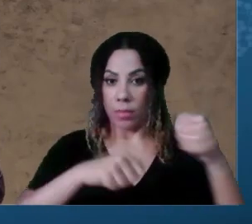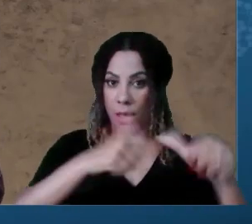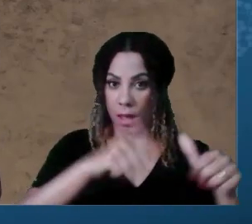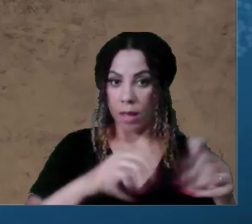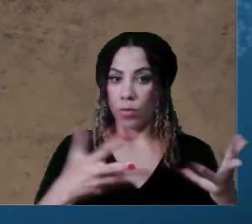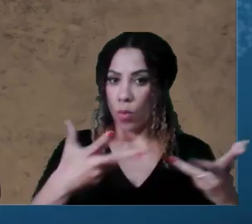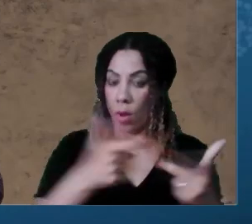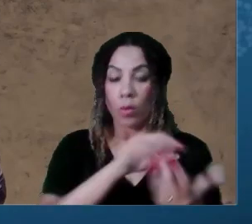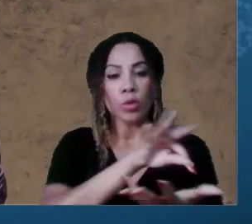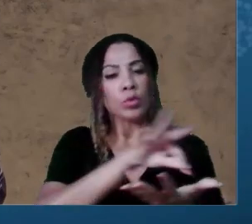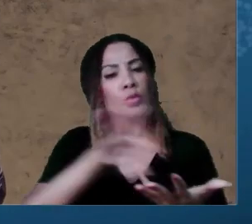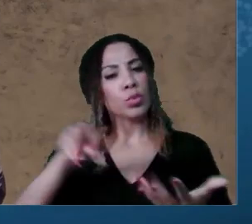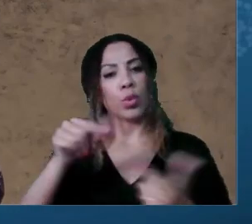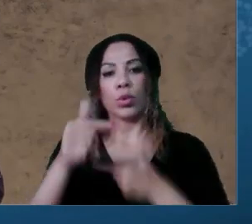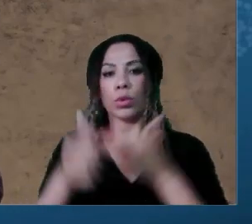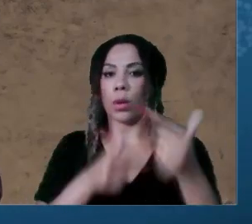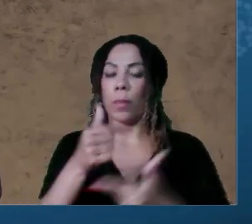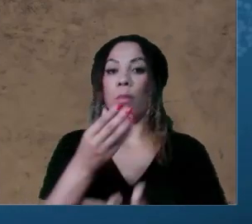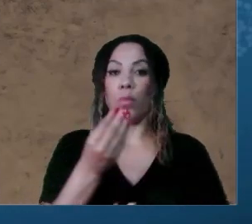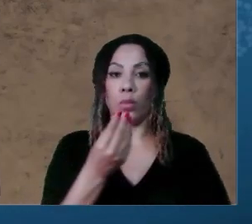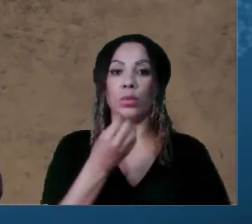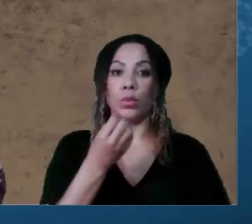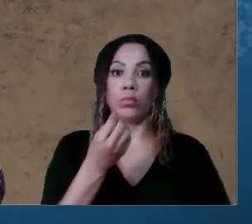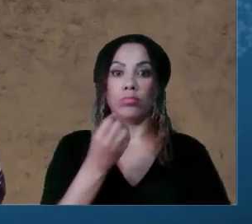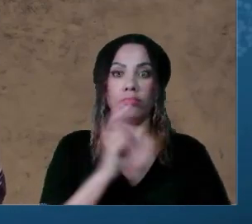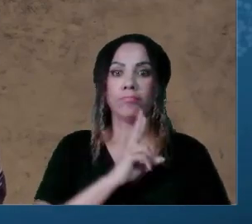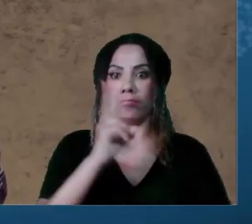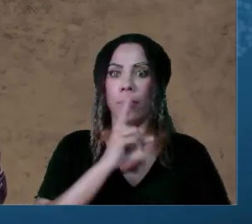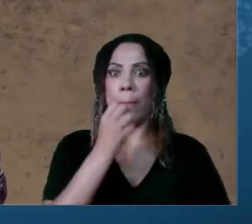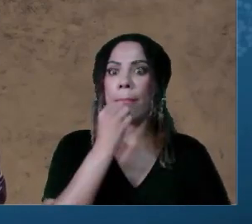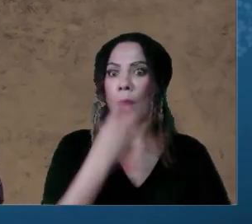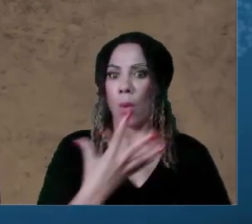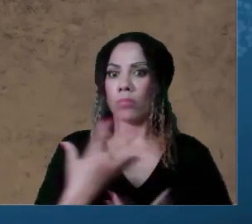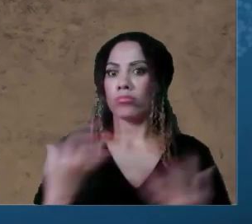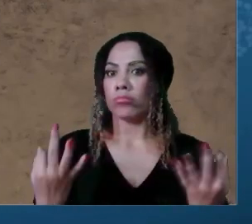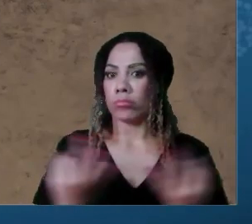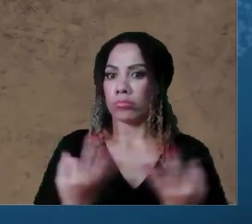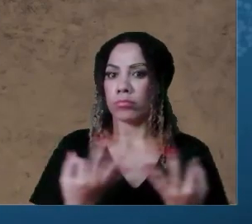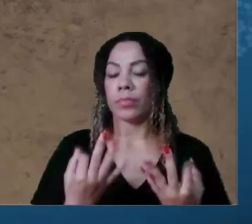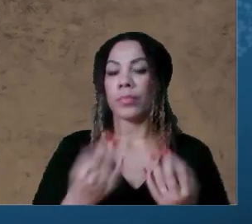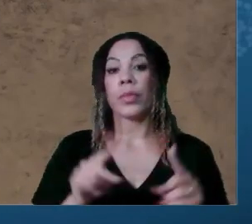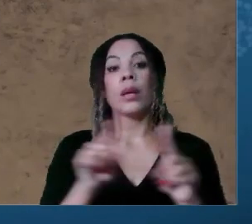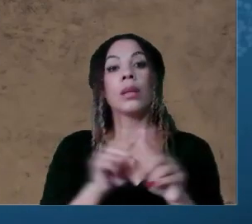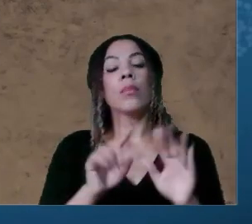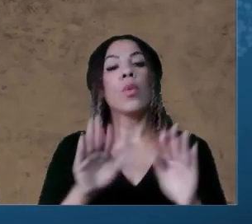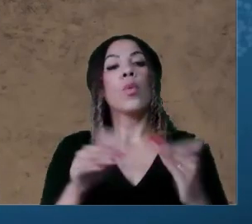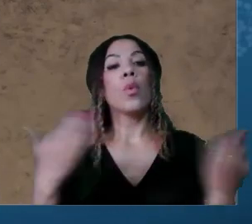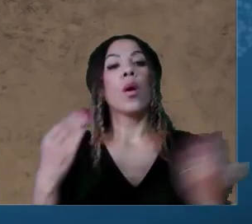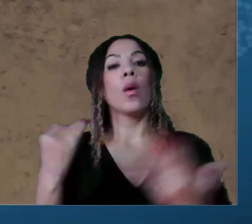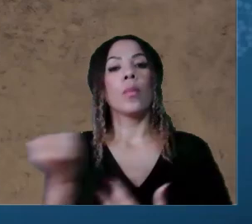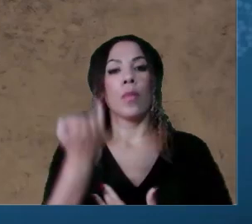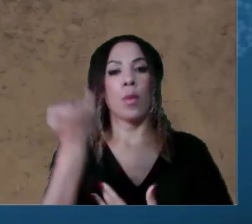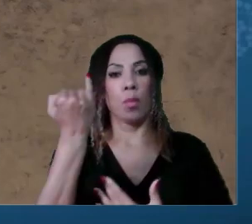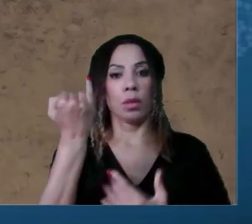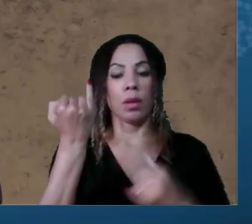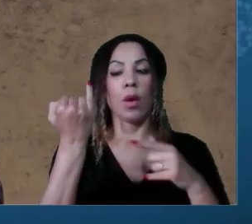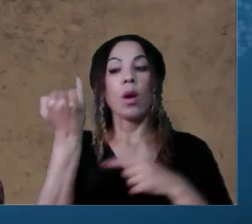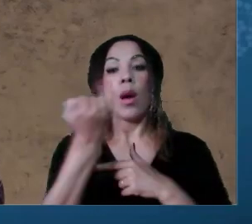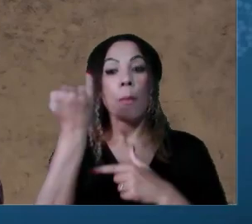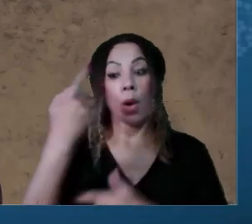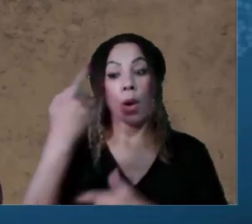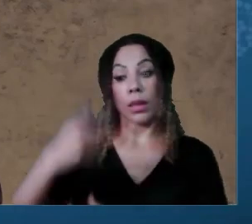todos muito altíssimos, e também na relevância, né, tanto para o Brasil